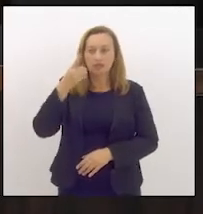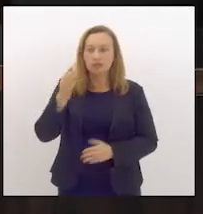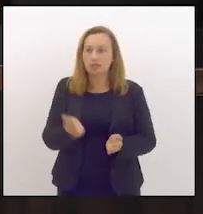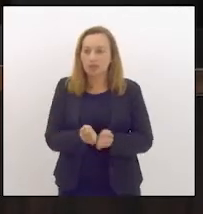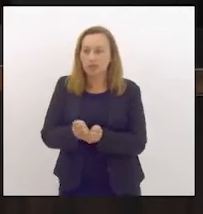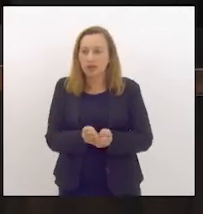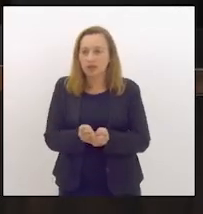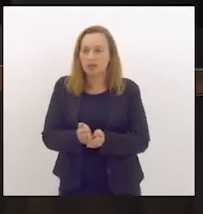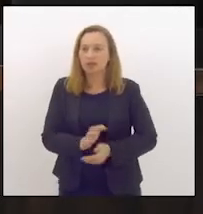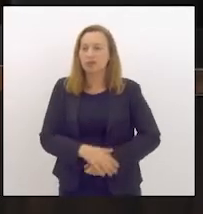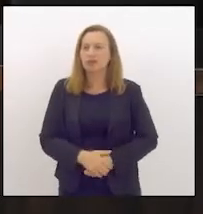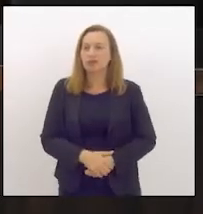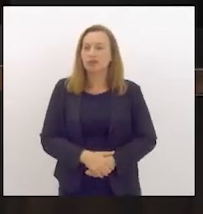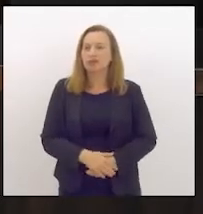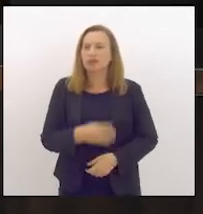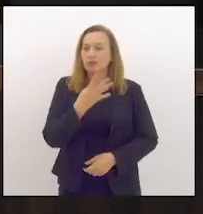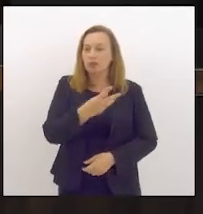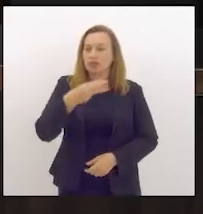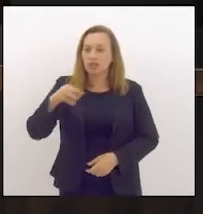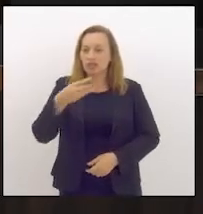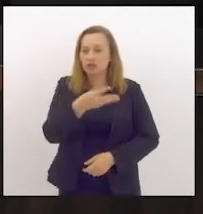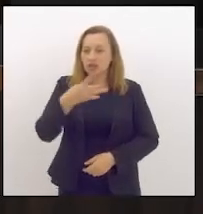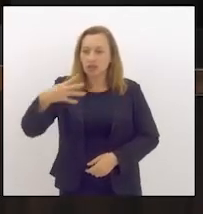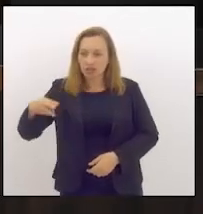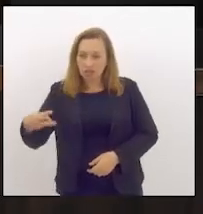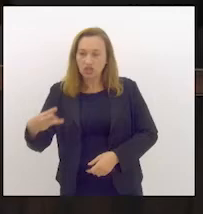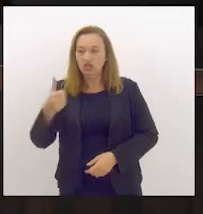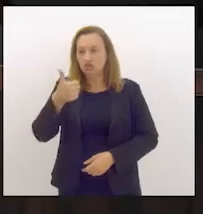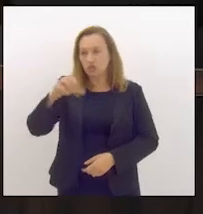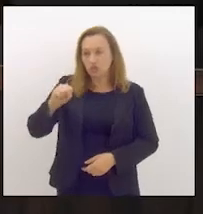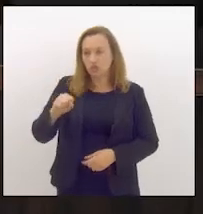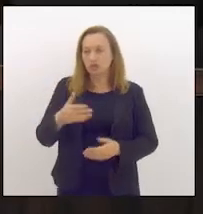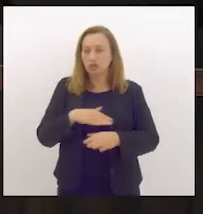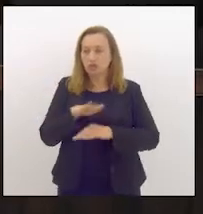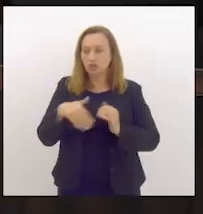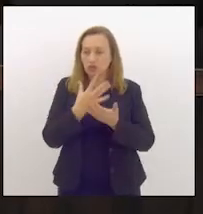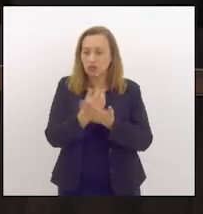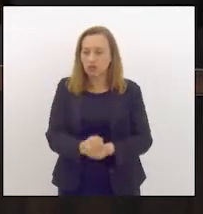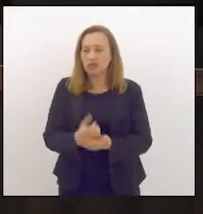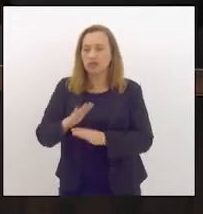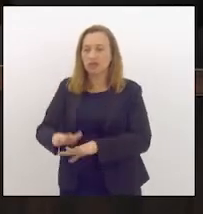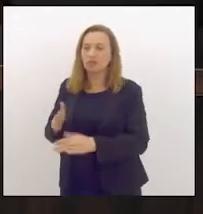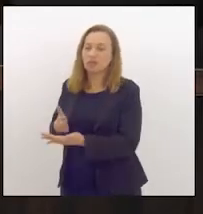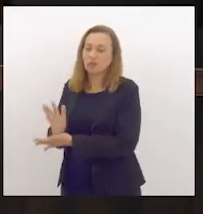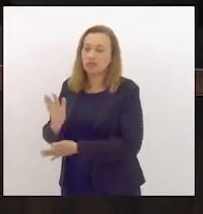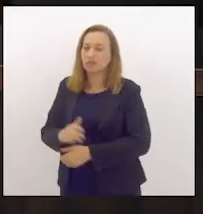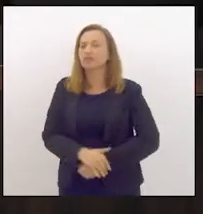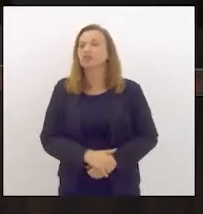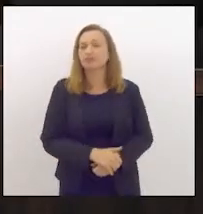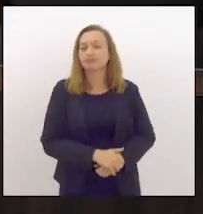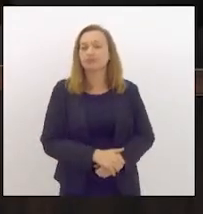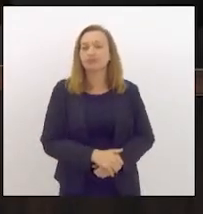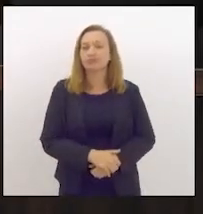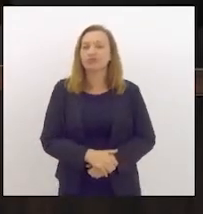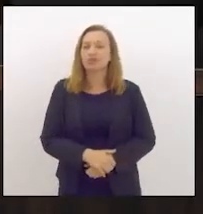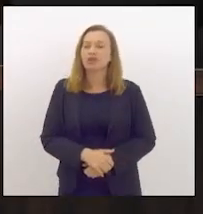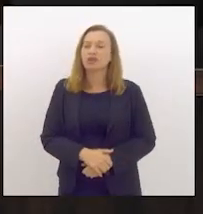Beto 4343 de 18 seus que aprovam permaneçam Como estão aprovado